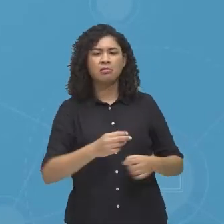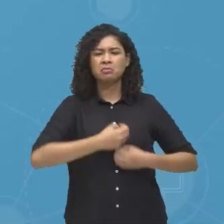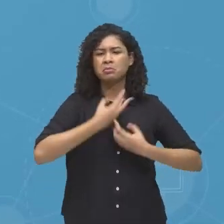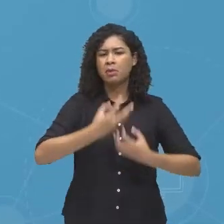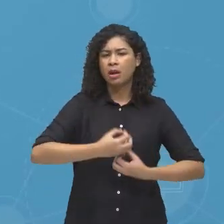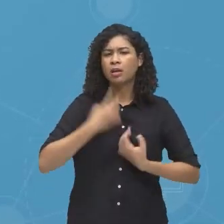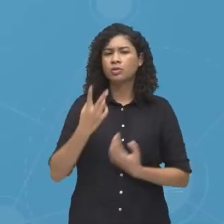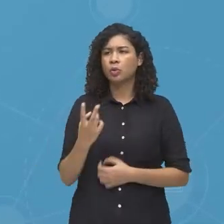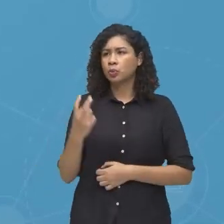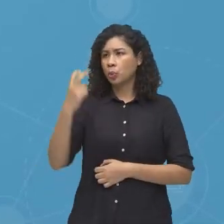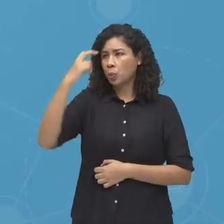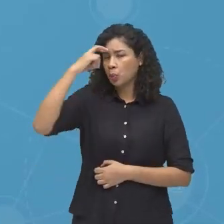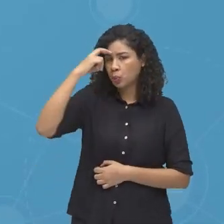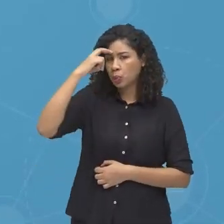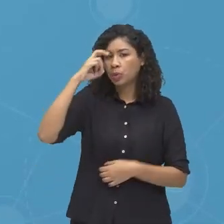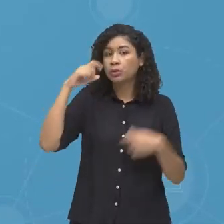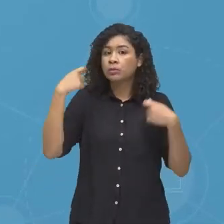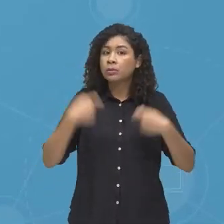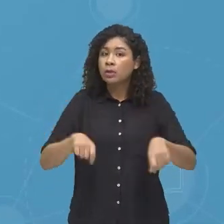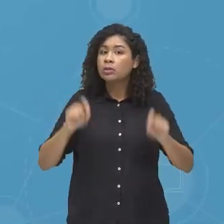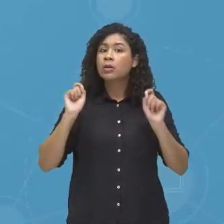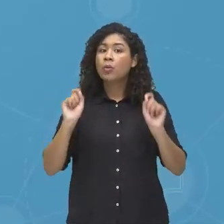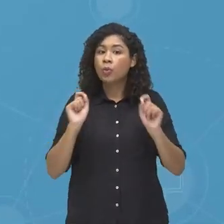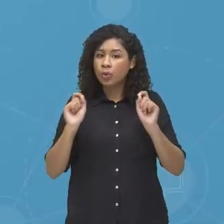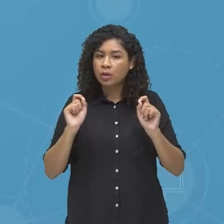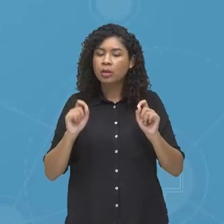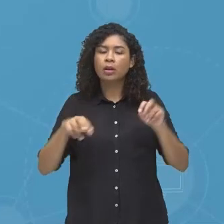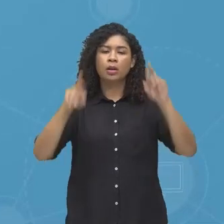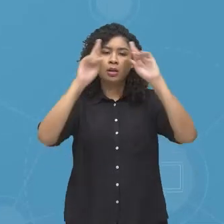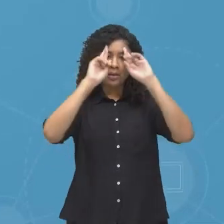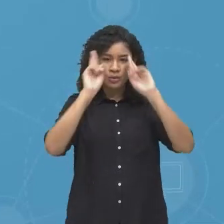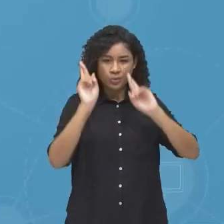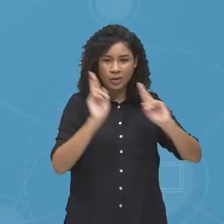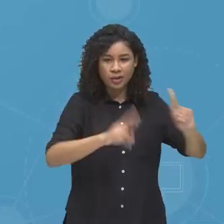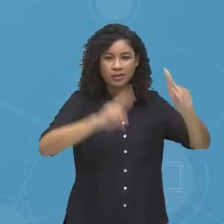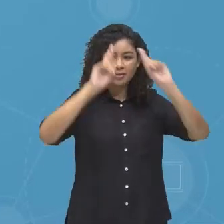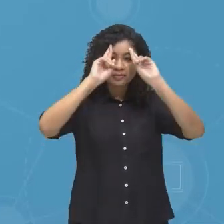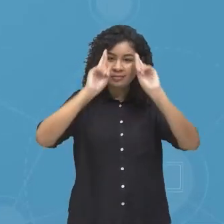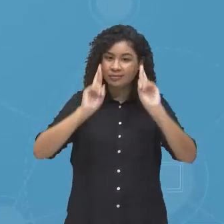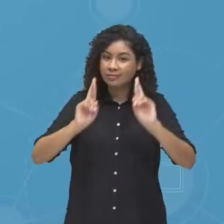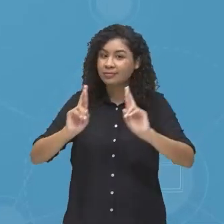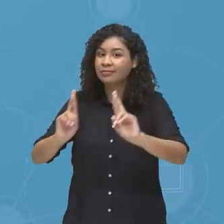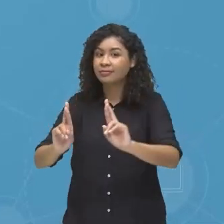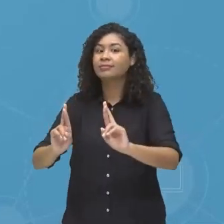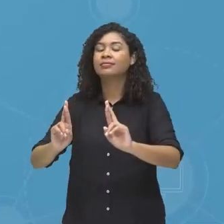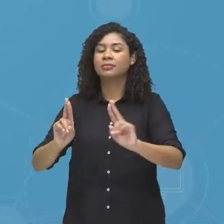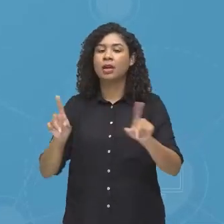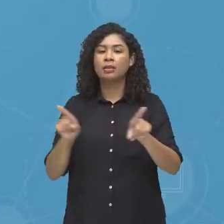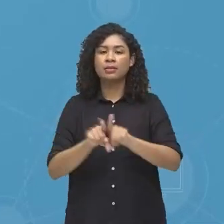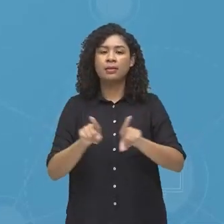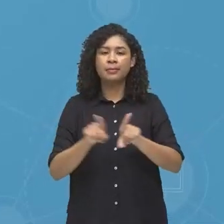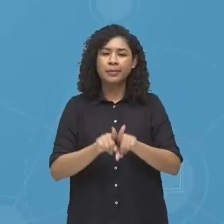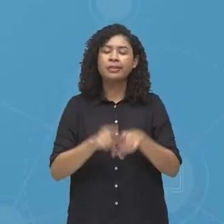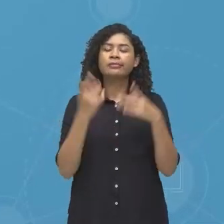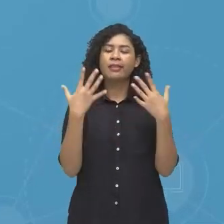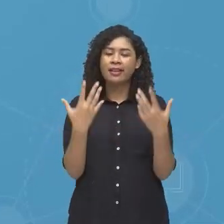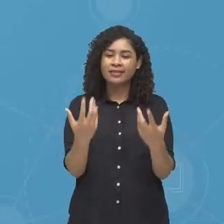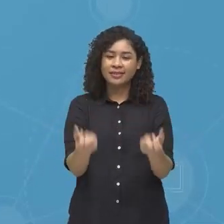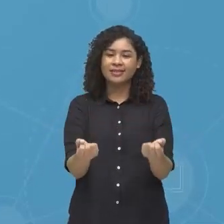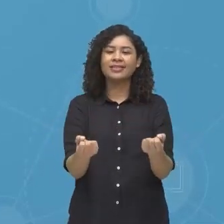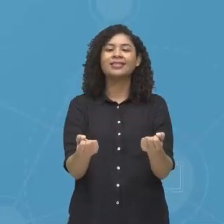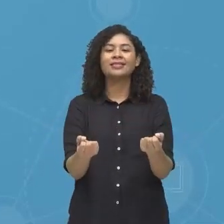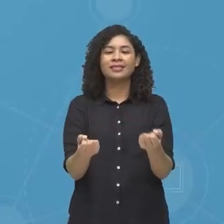culturais, devem ser devidamente respeitadas e devem ser devidamente acolhidas. Não